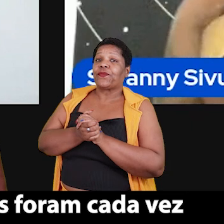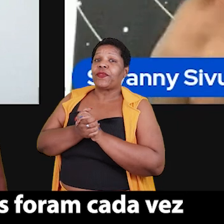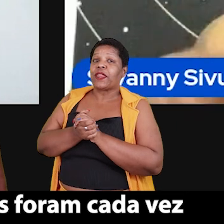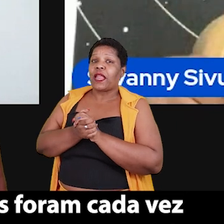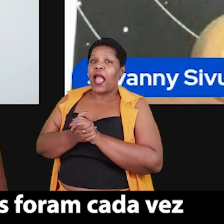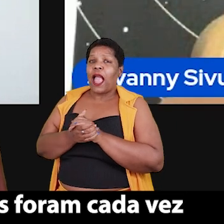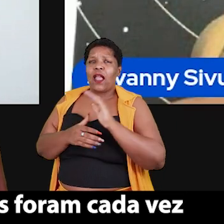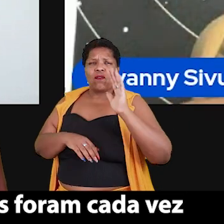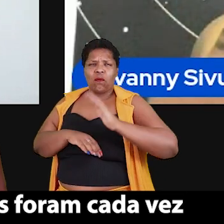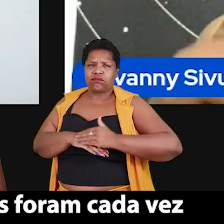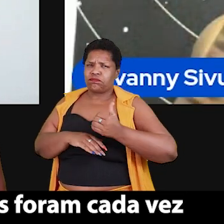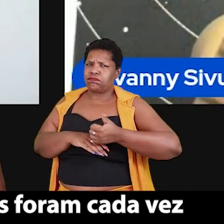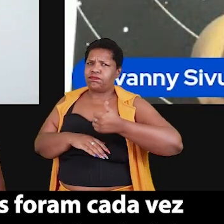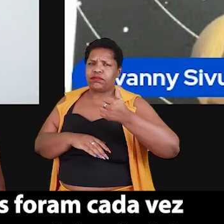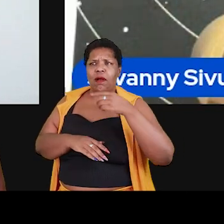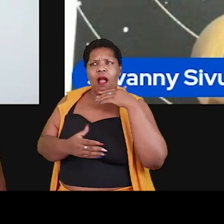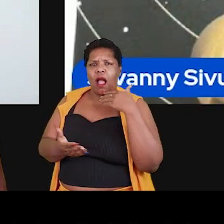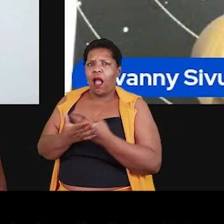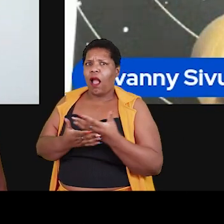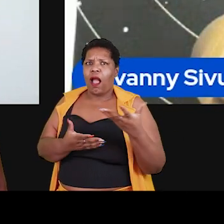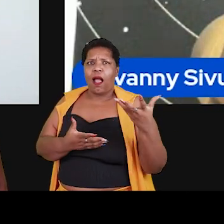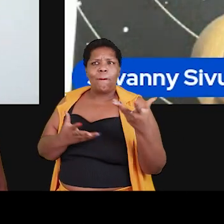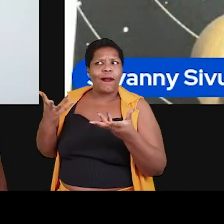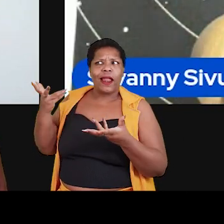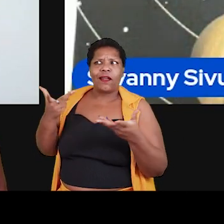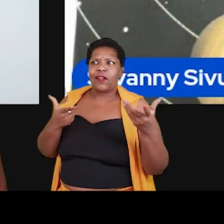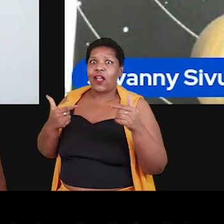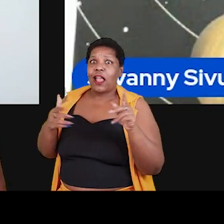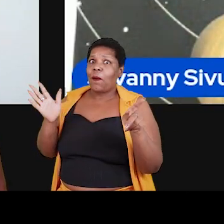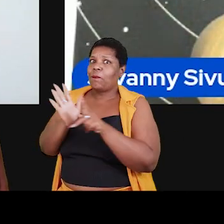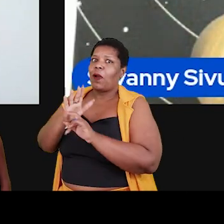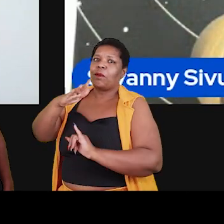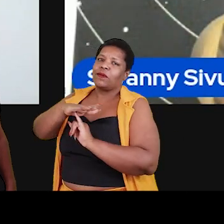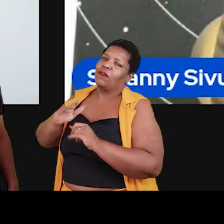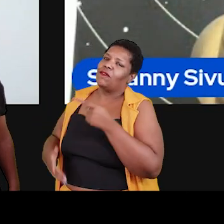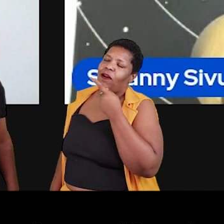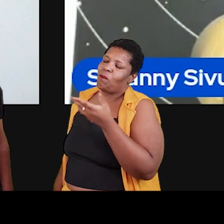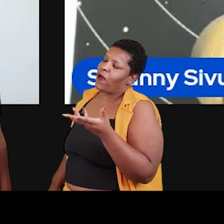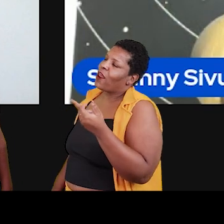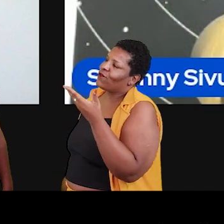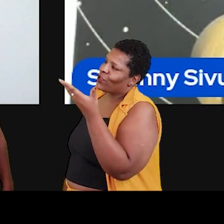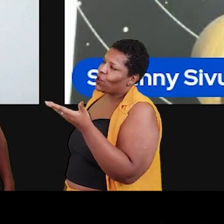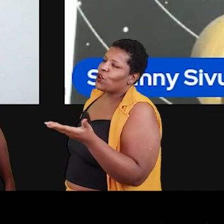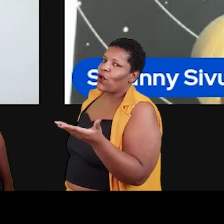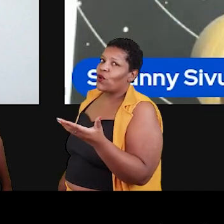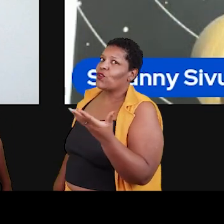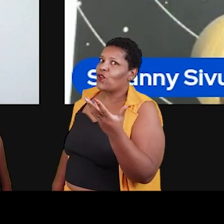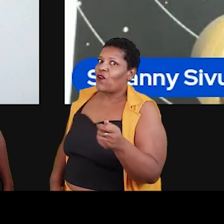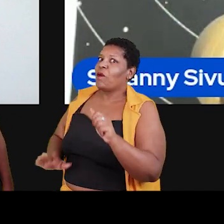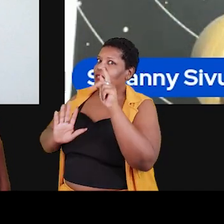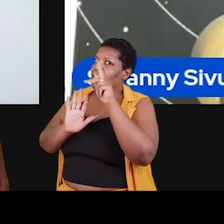foram cada vez ficando mais incríveis. E aí a própria instituição falou: Meu, isso é maravilhoso, vamos escrever